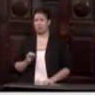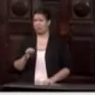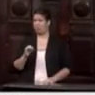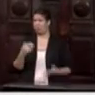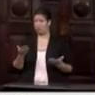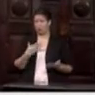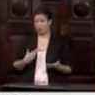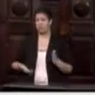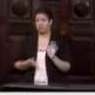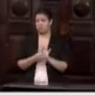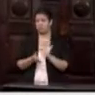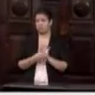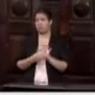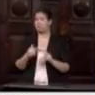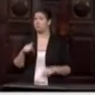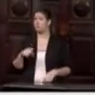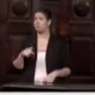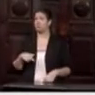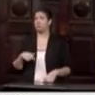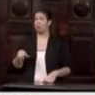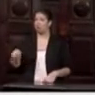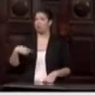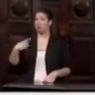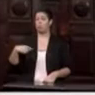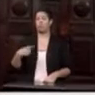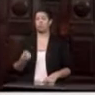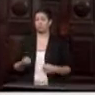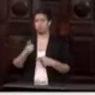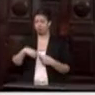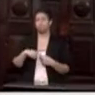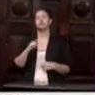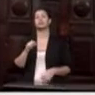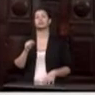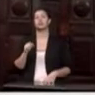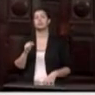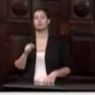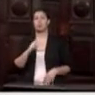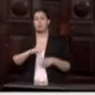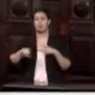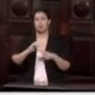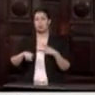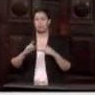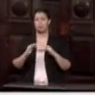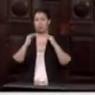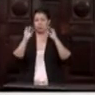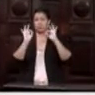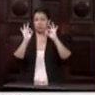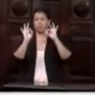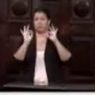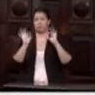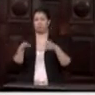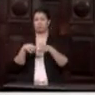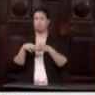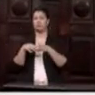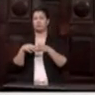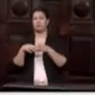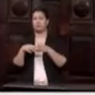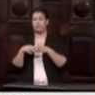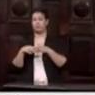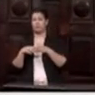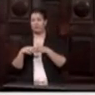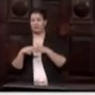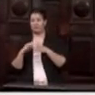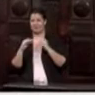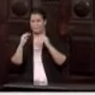havia proposto e depois ele próprio vetou. A proibição de cargos oficiais, a não ser para um conjunto pequeno de autoridades,